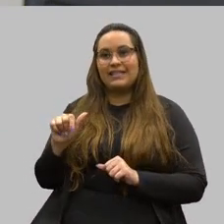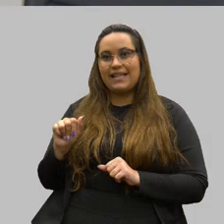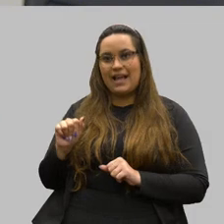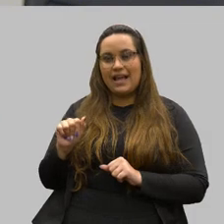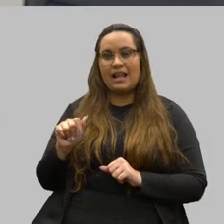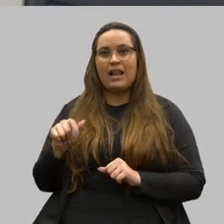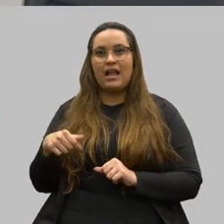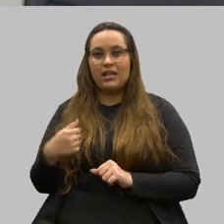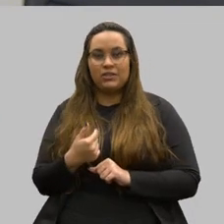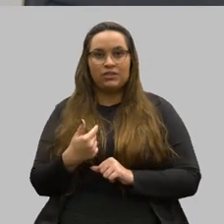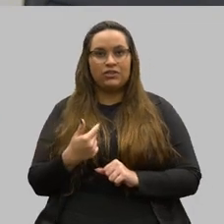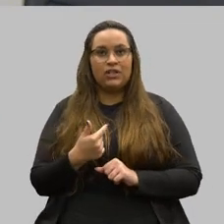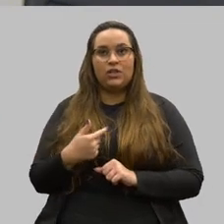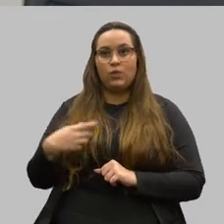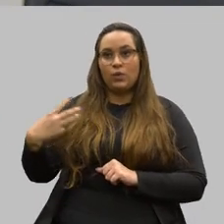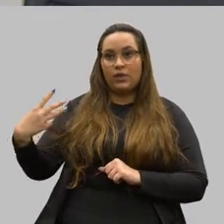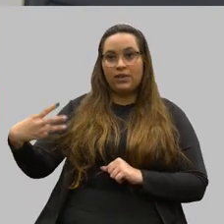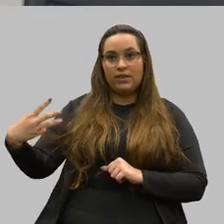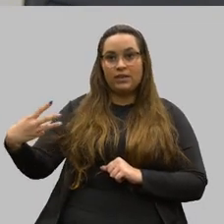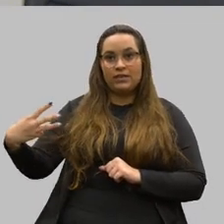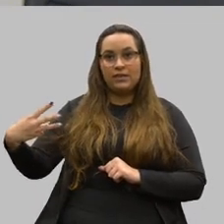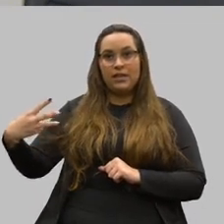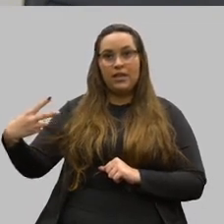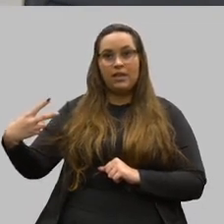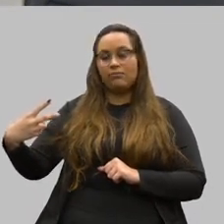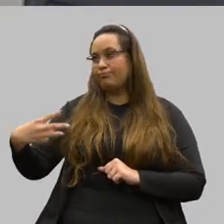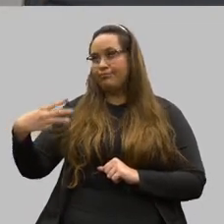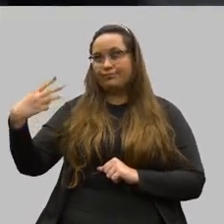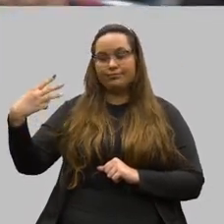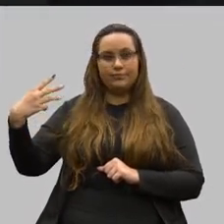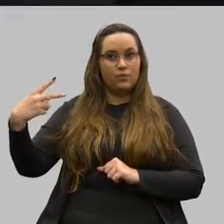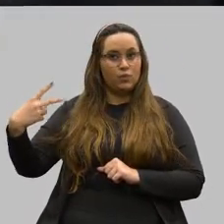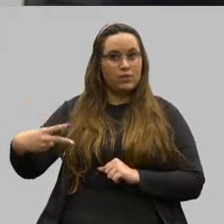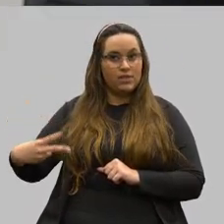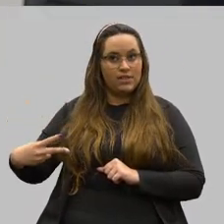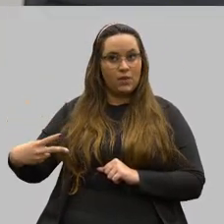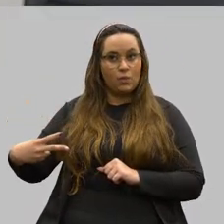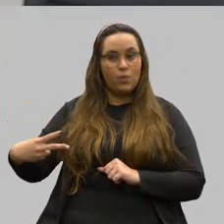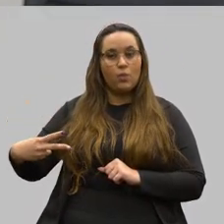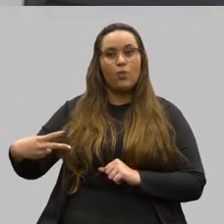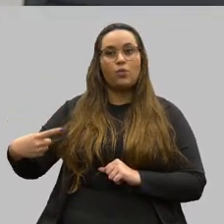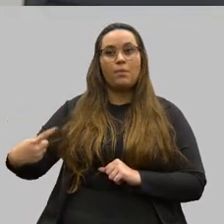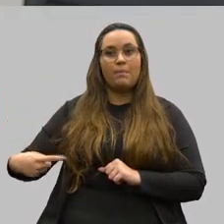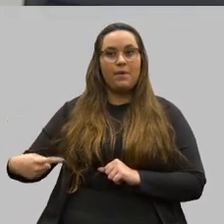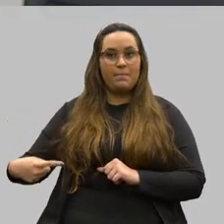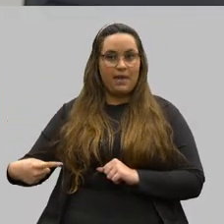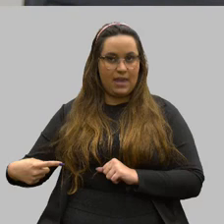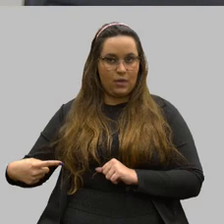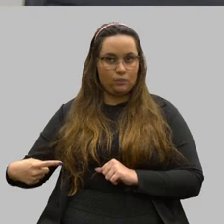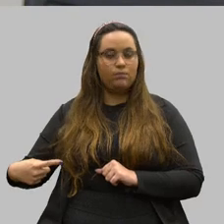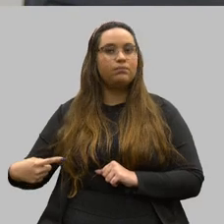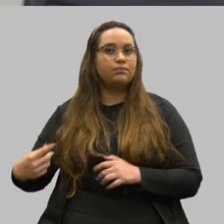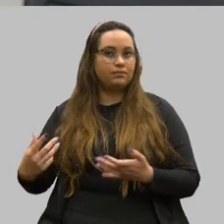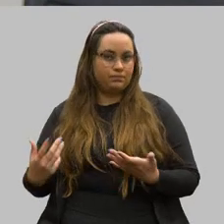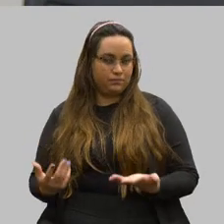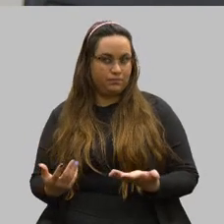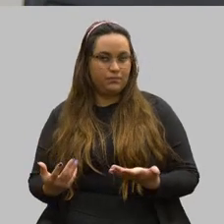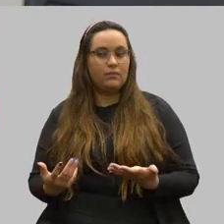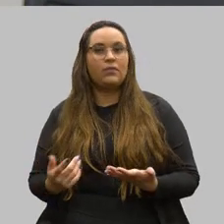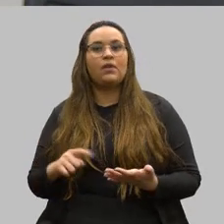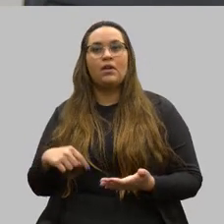realocados no terceiro e segundo andar desculpa no segundo e no primeiro andar então estamos